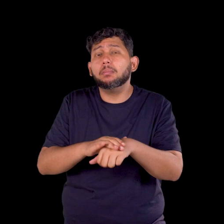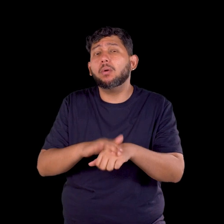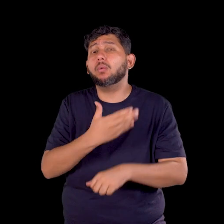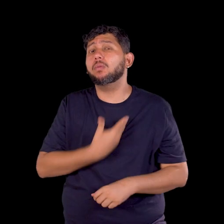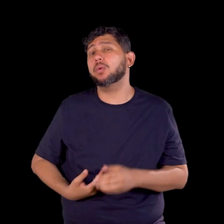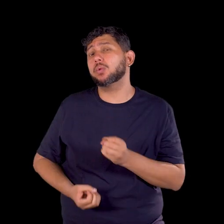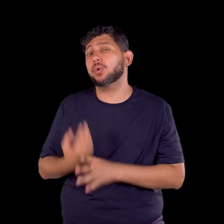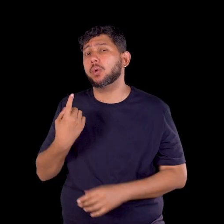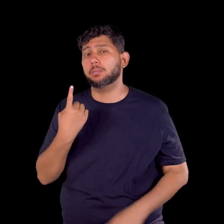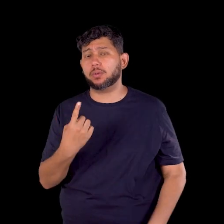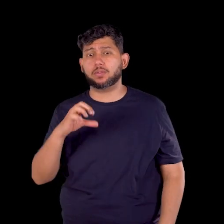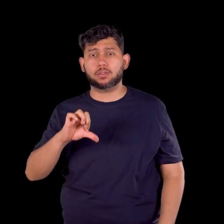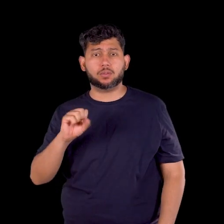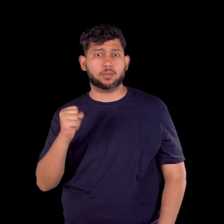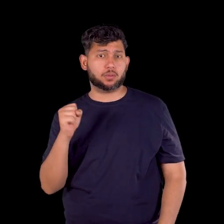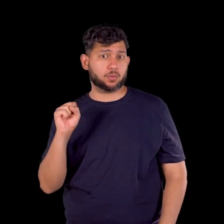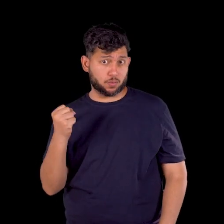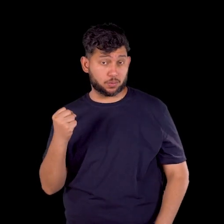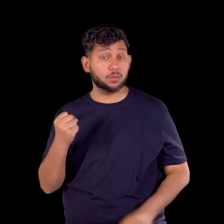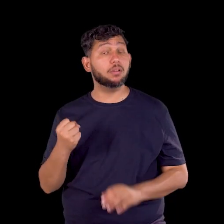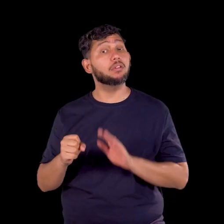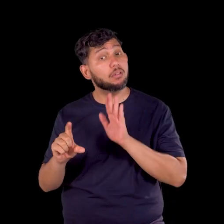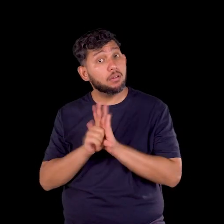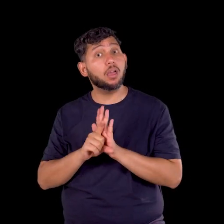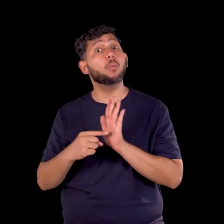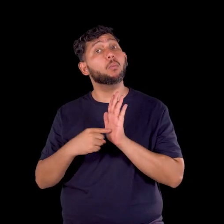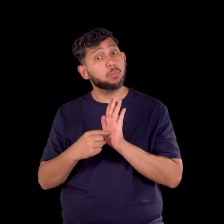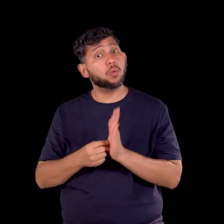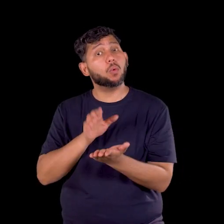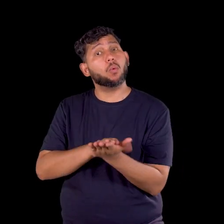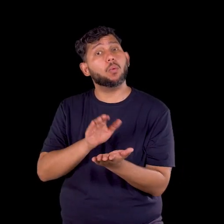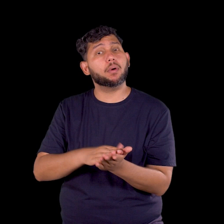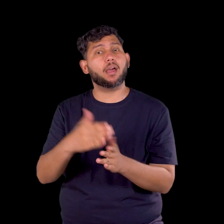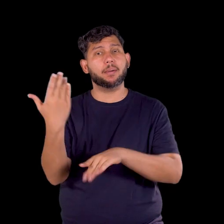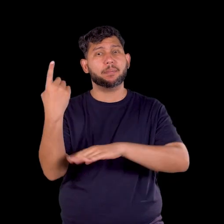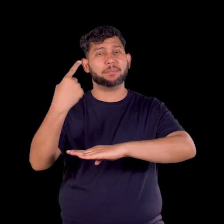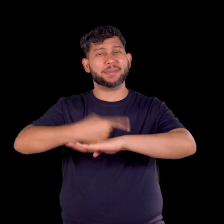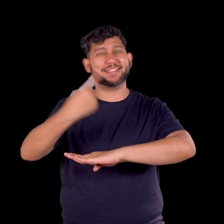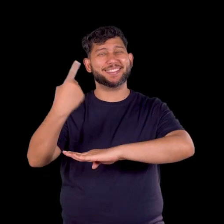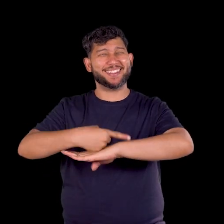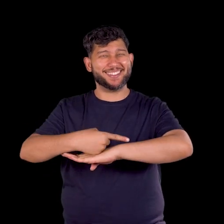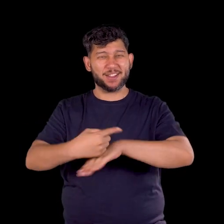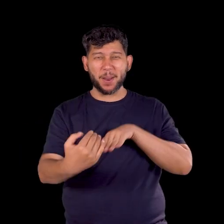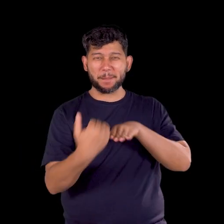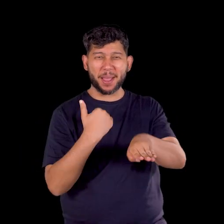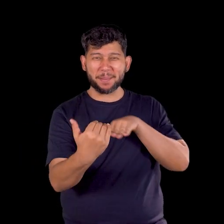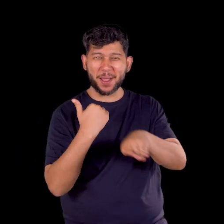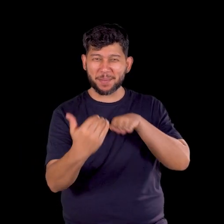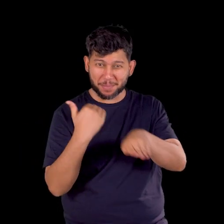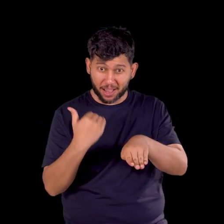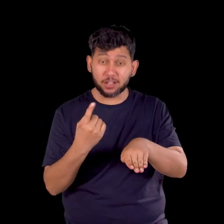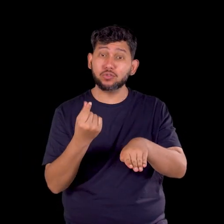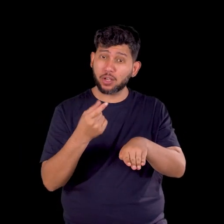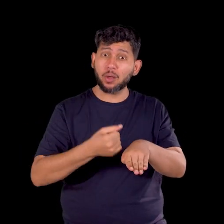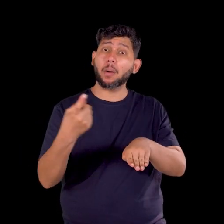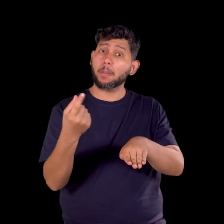em 1988, uma lei que permitia a cobrança de pedágios em rodovias federais e, na sequência,